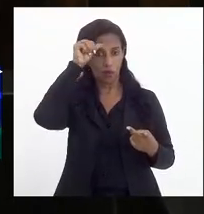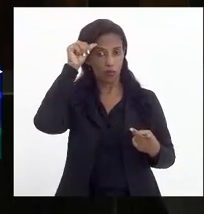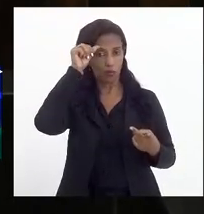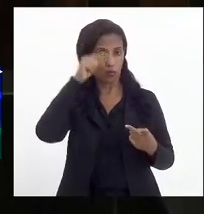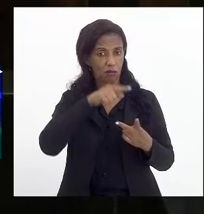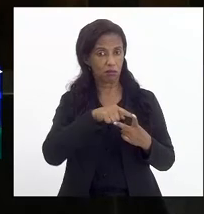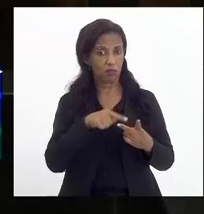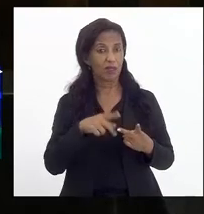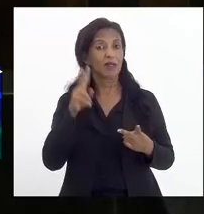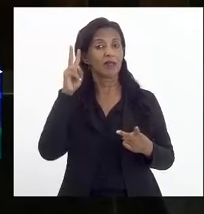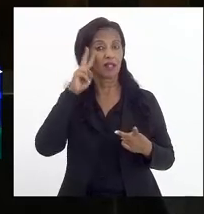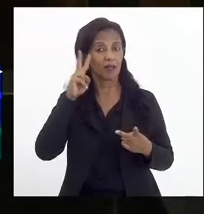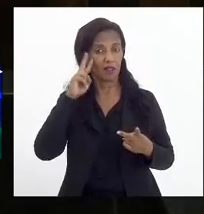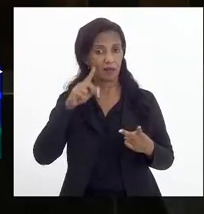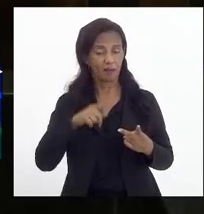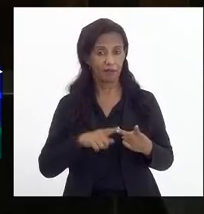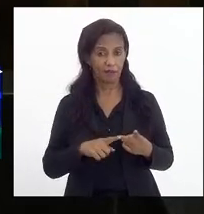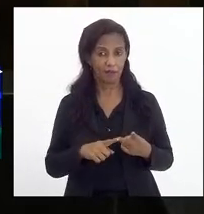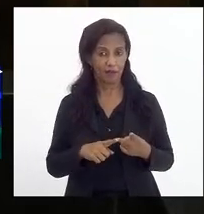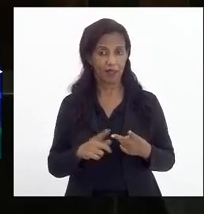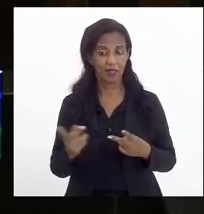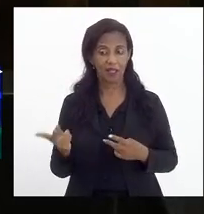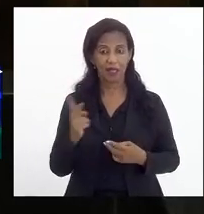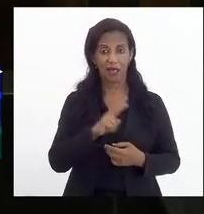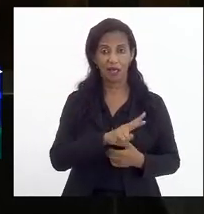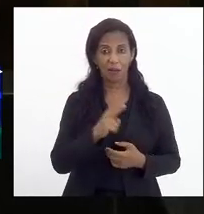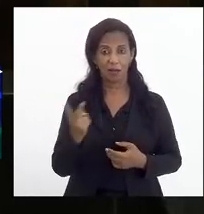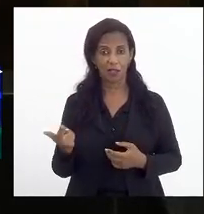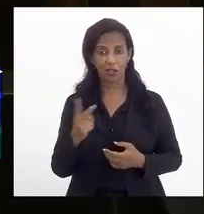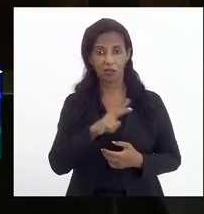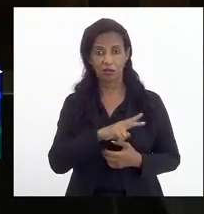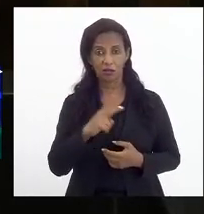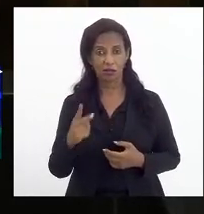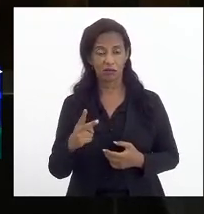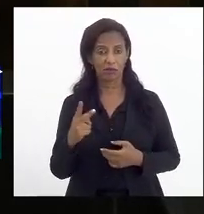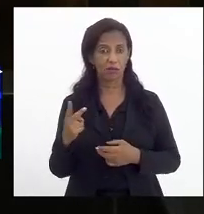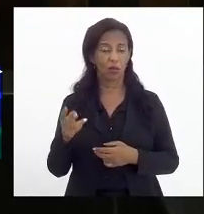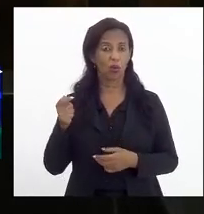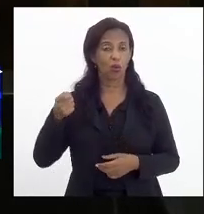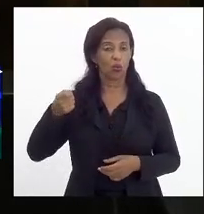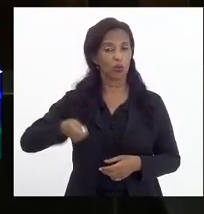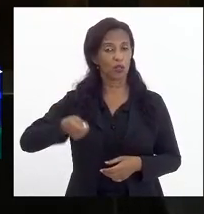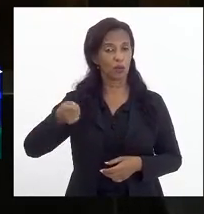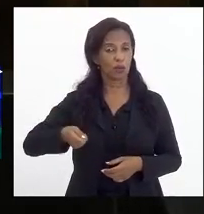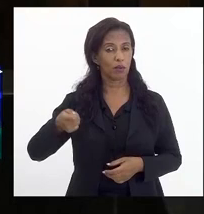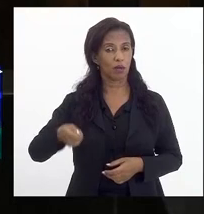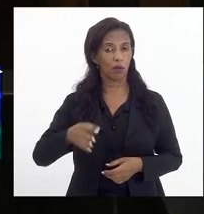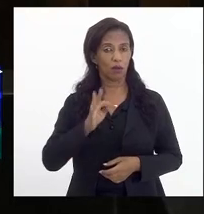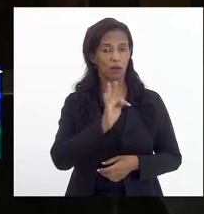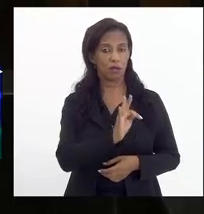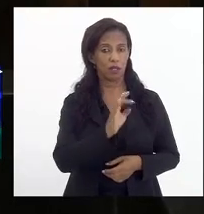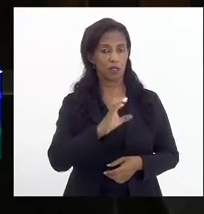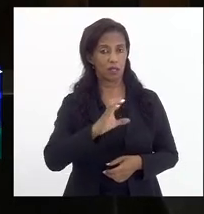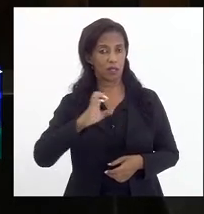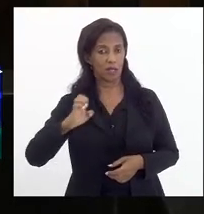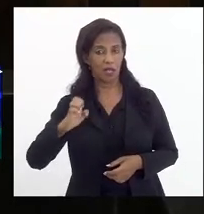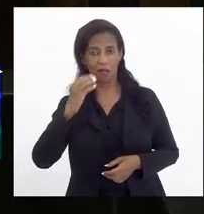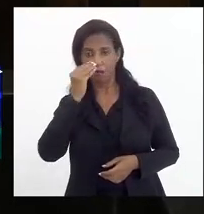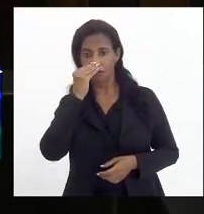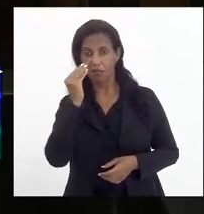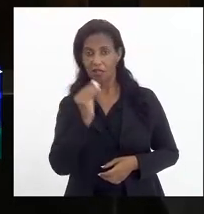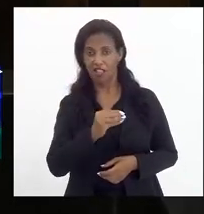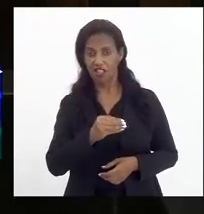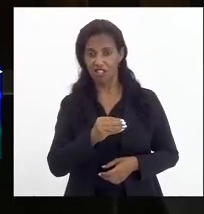Castro e queria lembrar quem ambas as contas o Tribunal de Contas votou pela rejeição